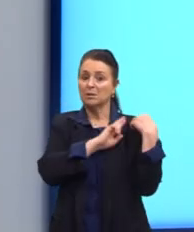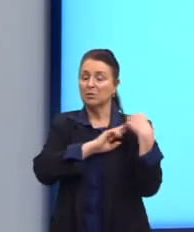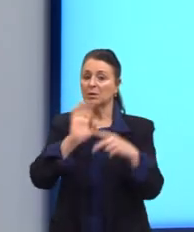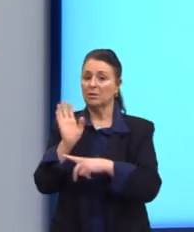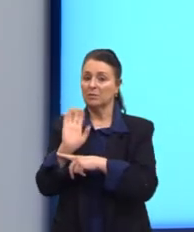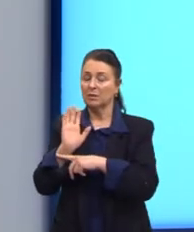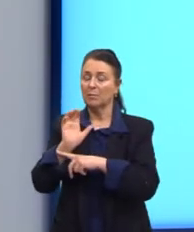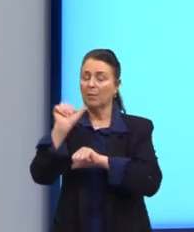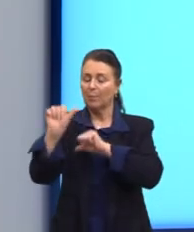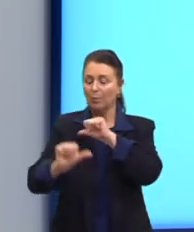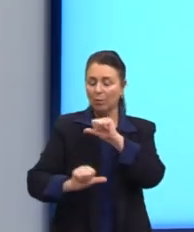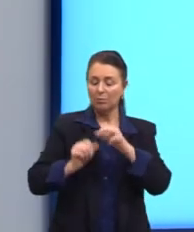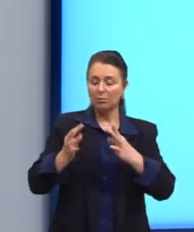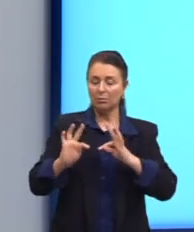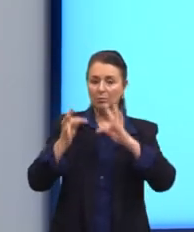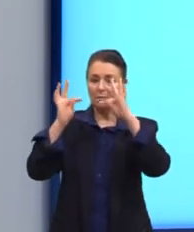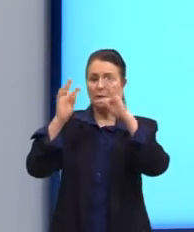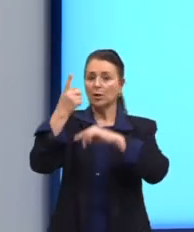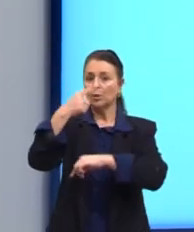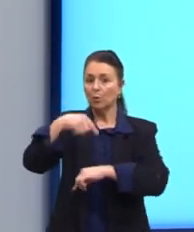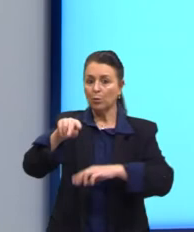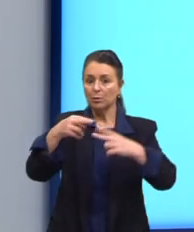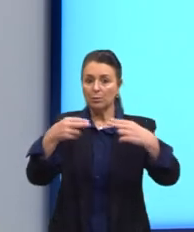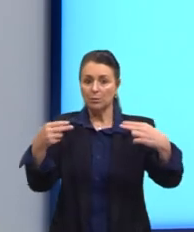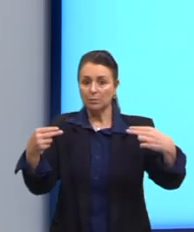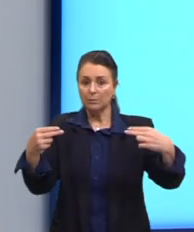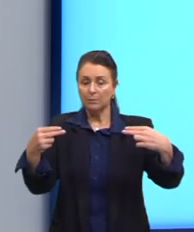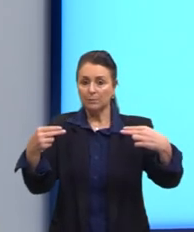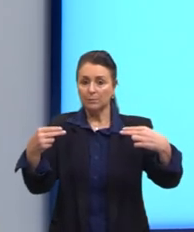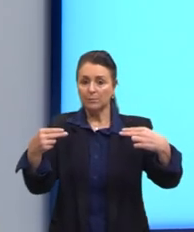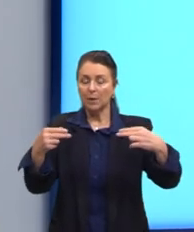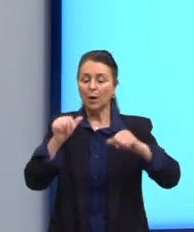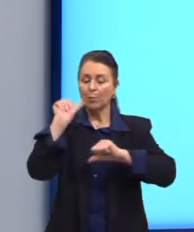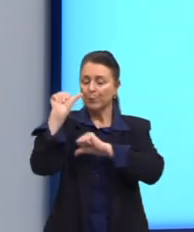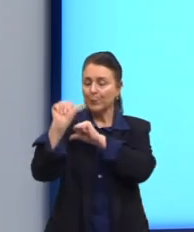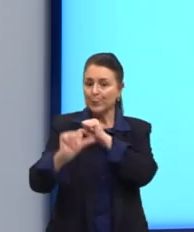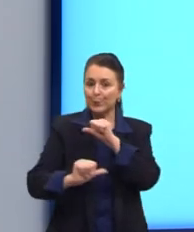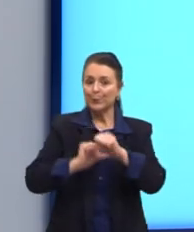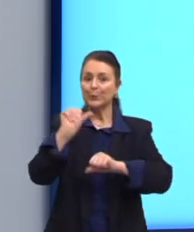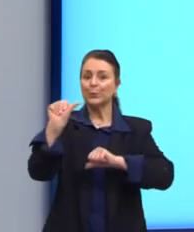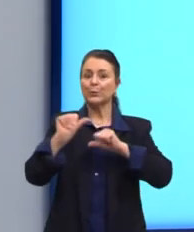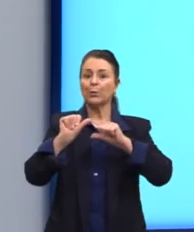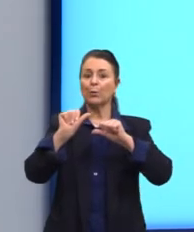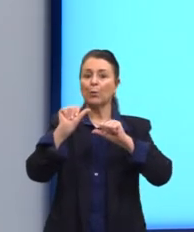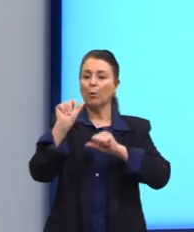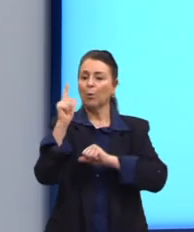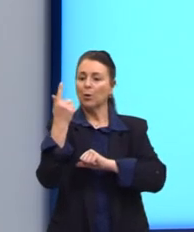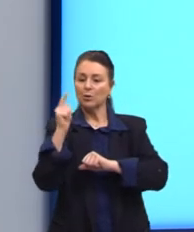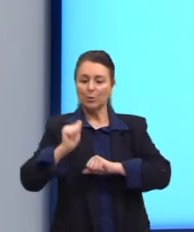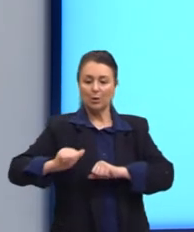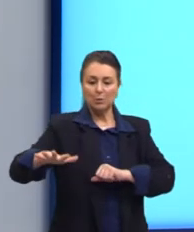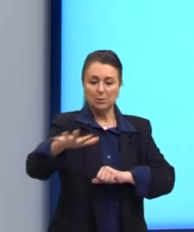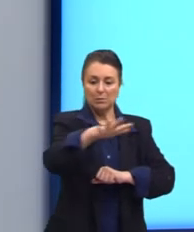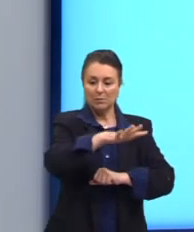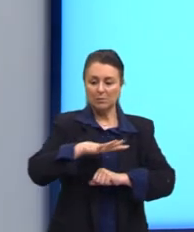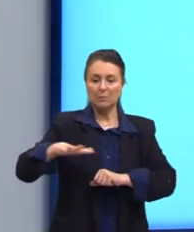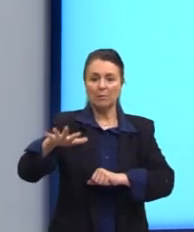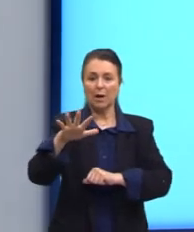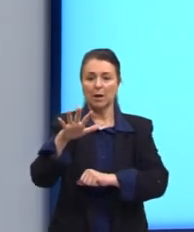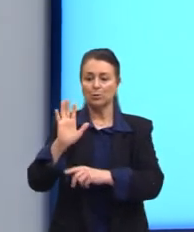tecnológicas entre outros fatores alteraram a geografia do cinema